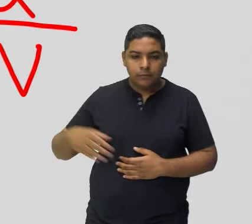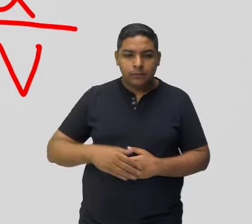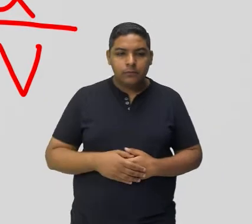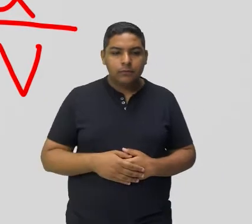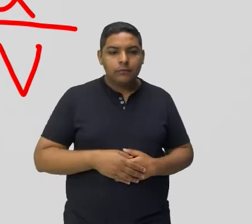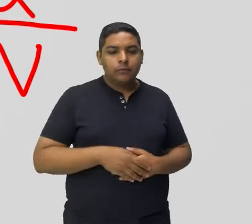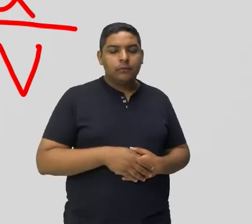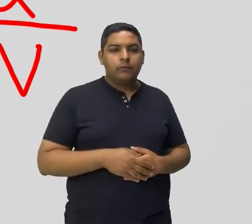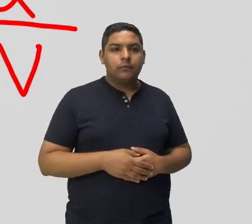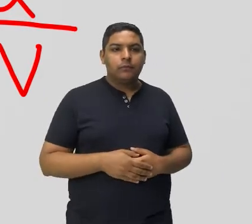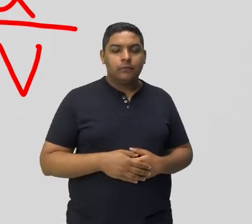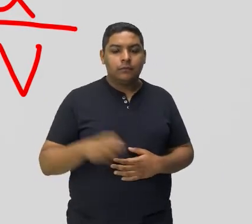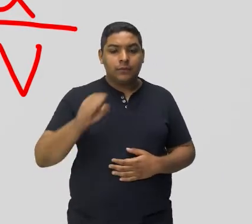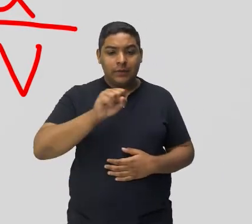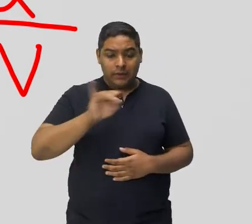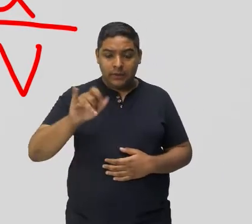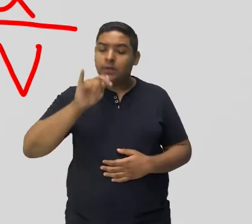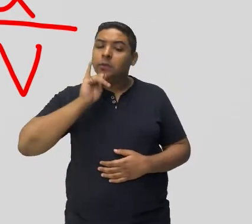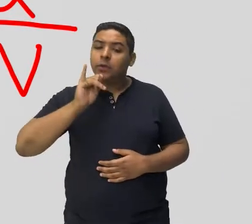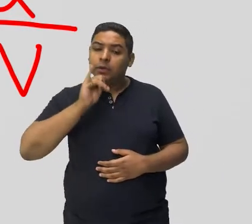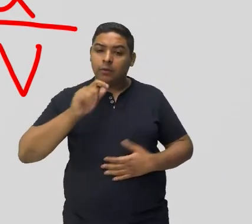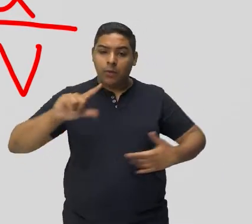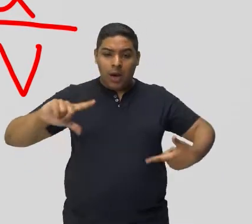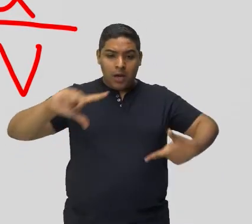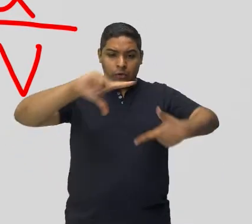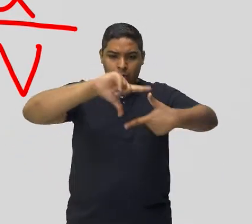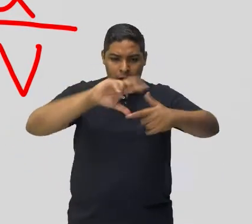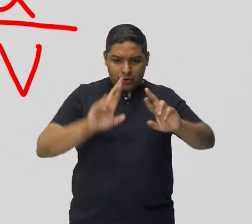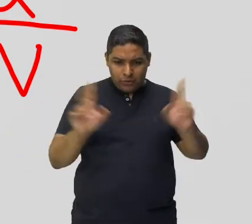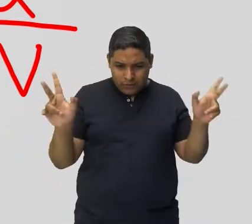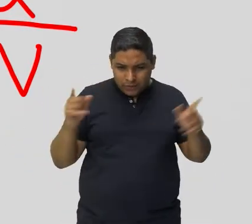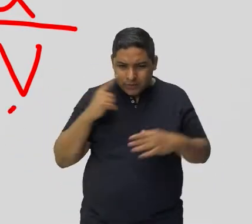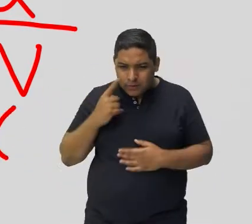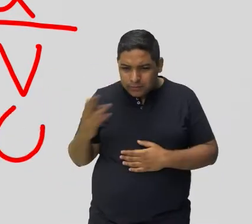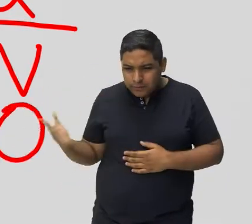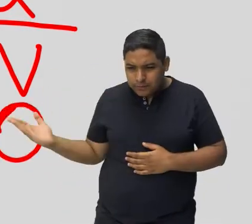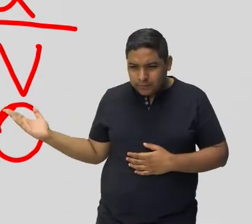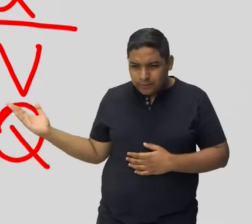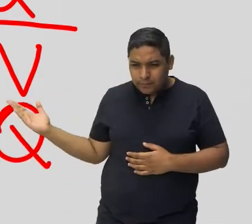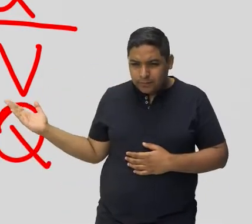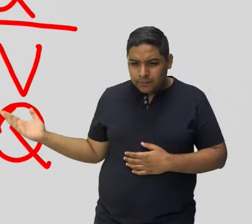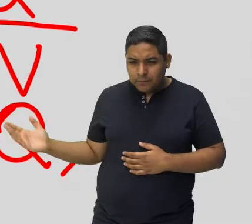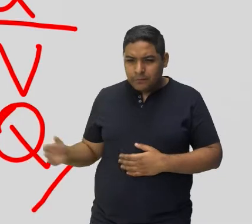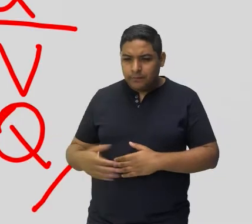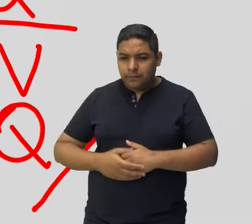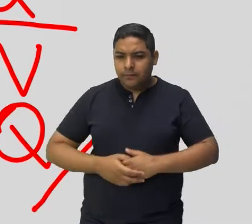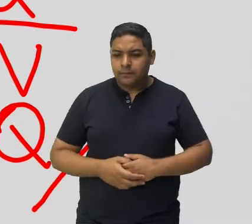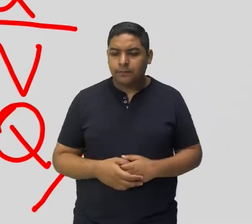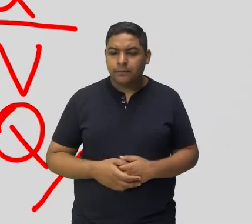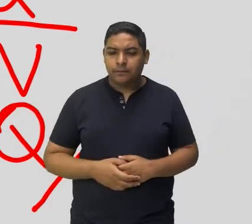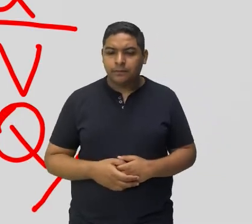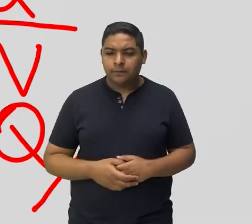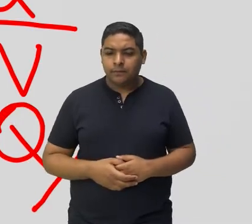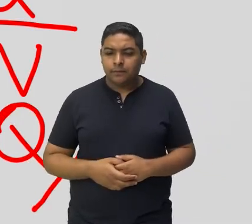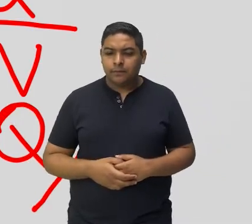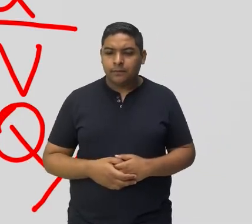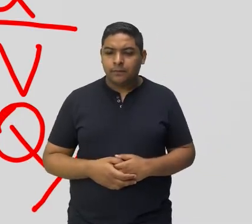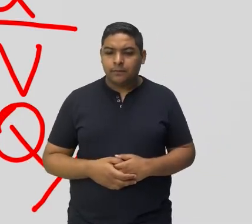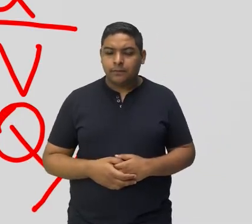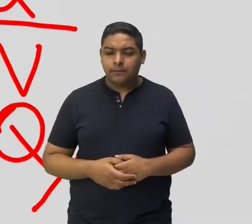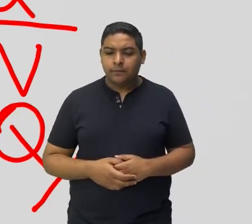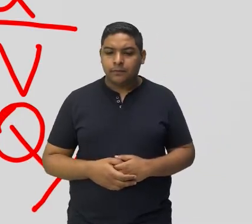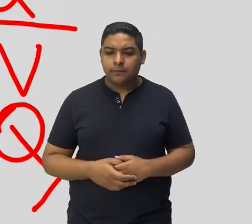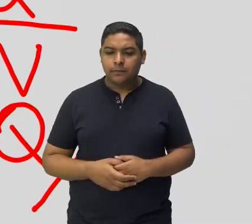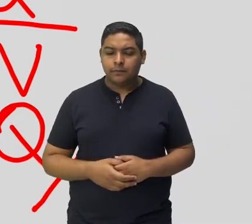potencial. Se eu isolar a diferença de potencial, olha, V vai ficar carga sobre a